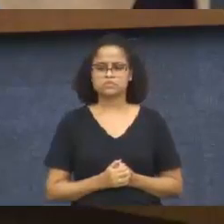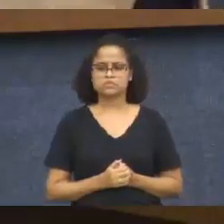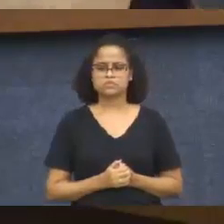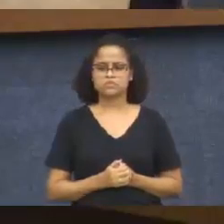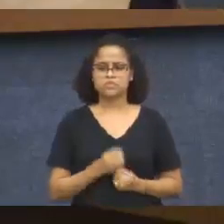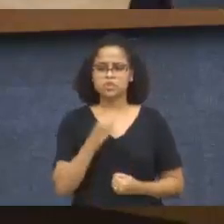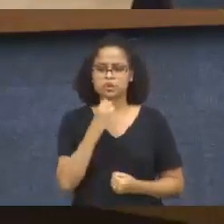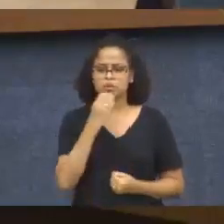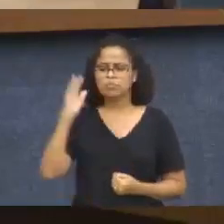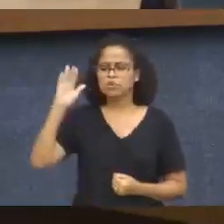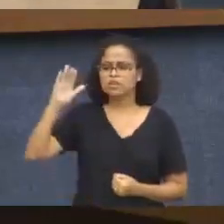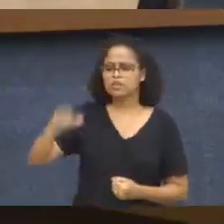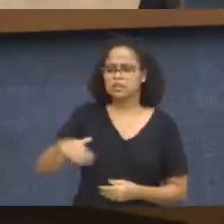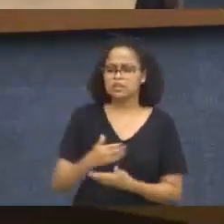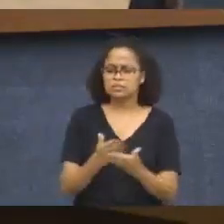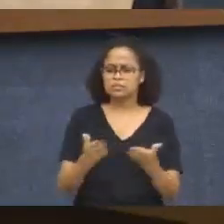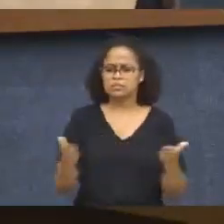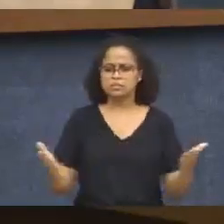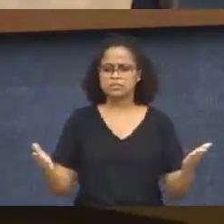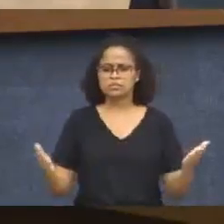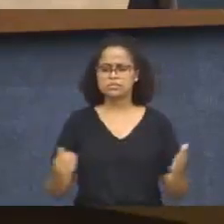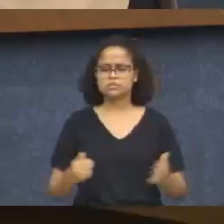Boa tarde para todo mundo.